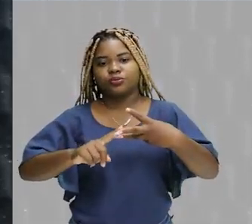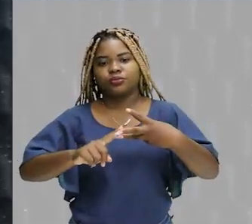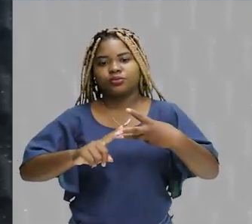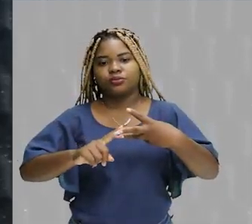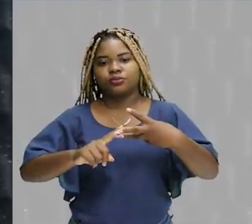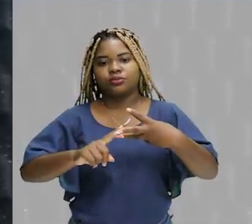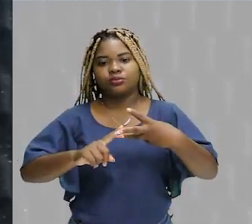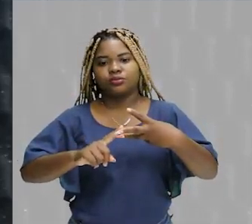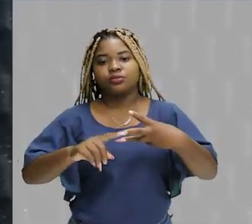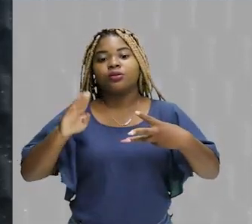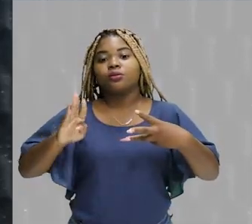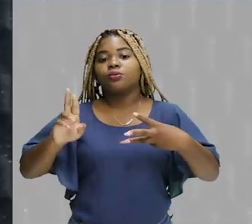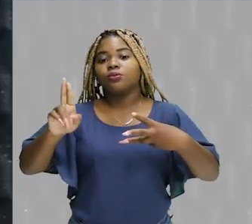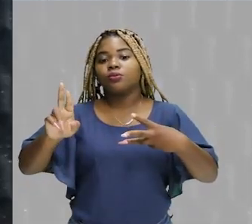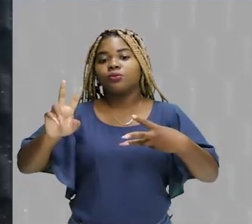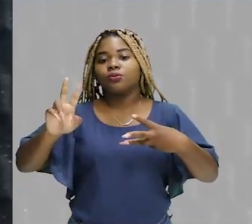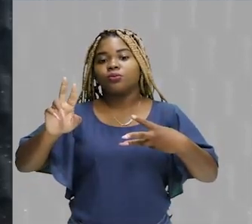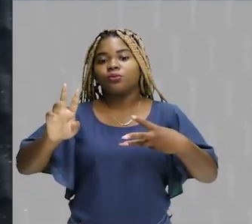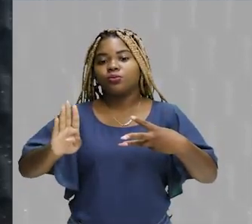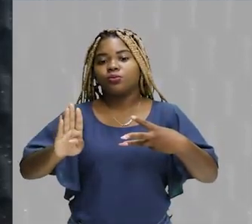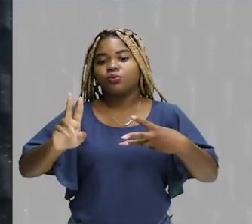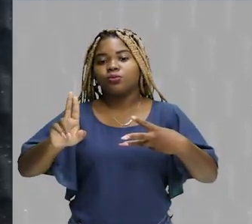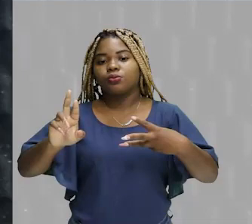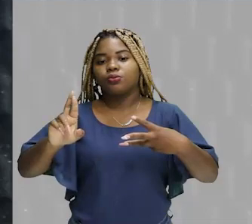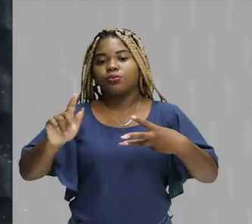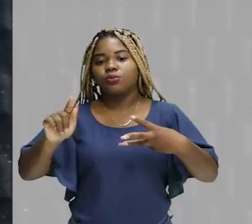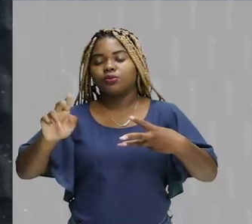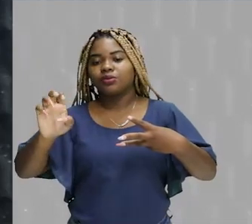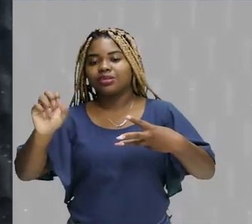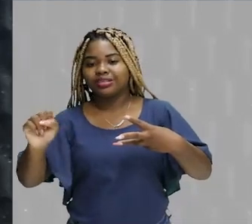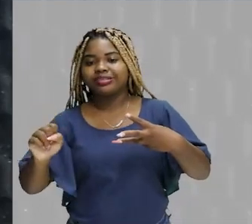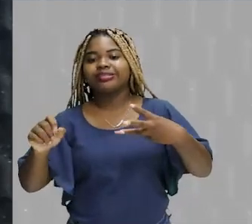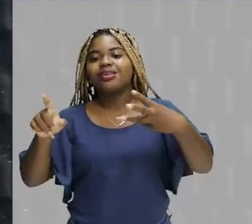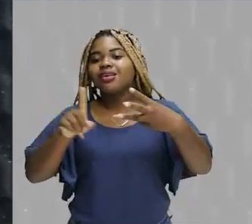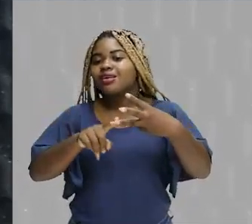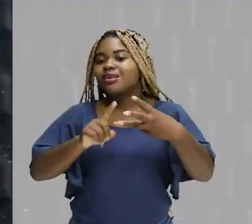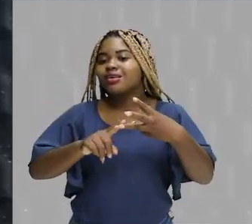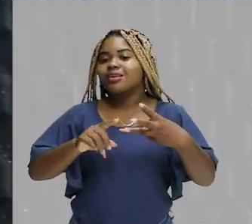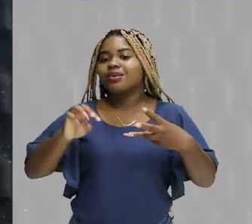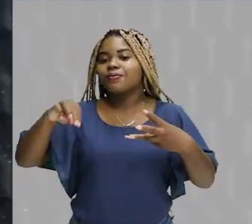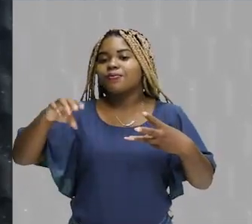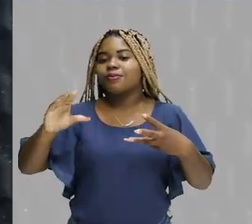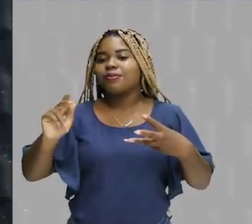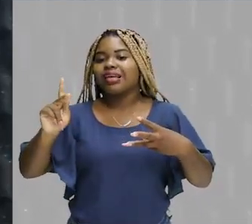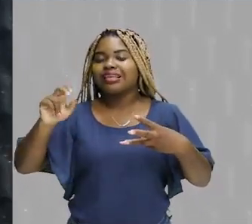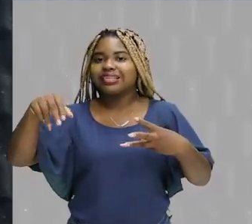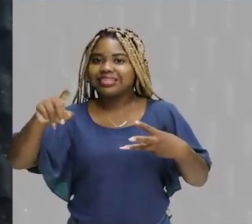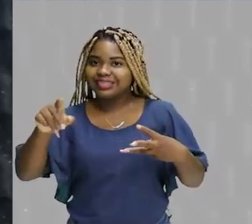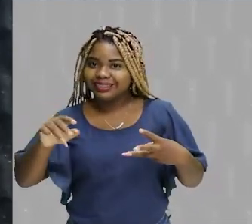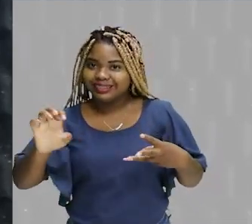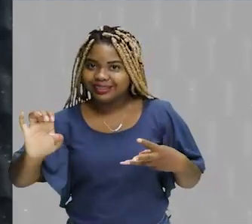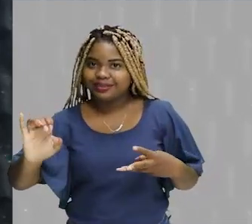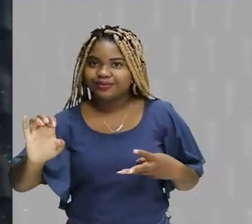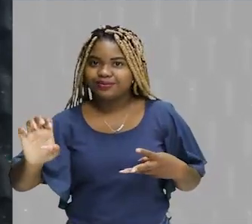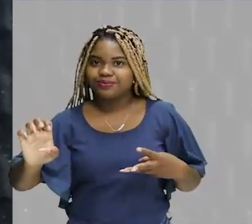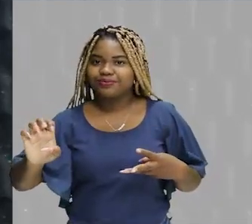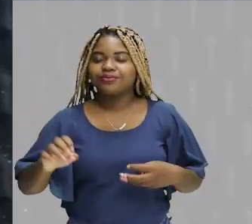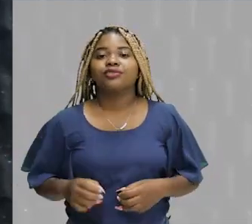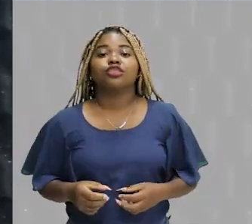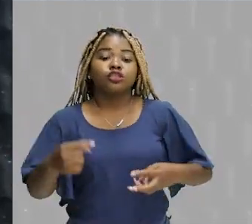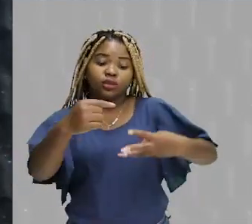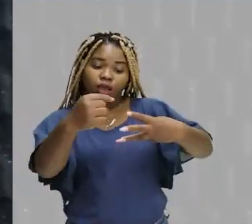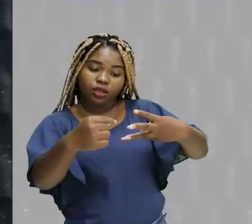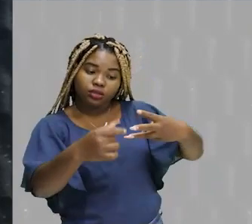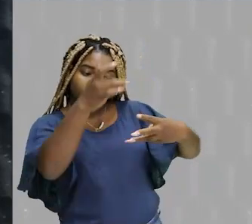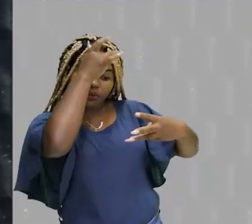Ernest Watson Burgess, ou simplesmente Burgess. E Roderick Duncan Mackenzie. São os três